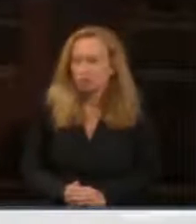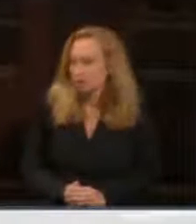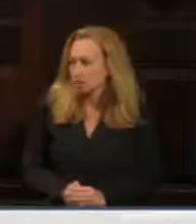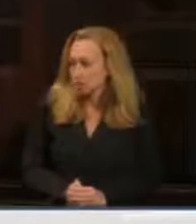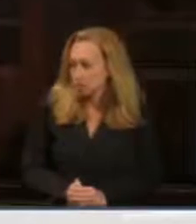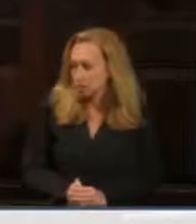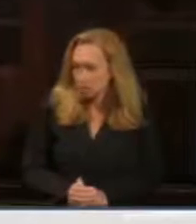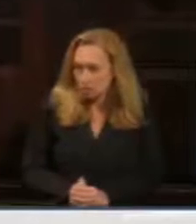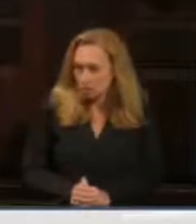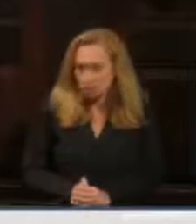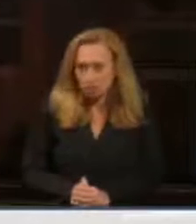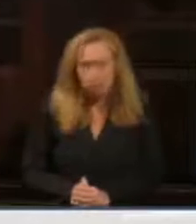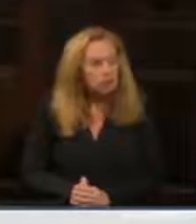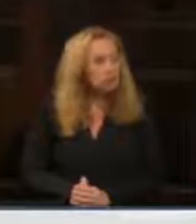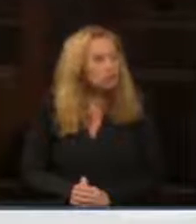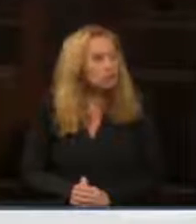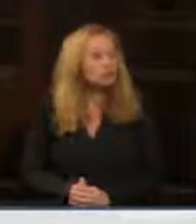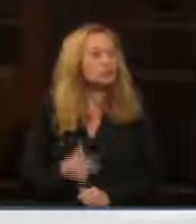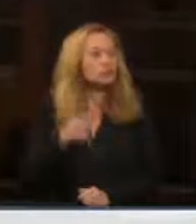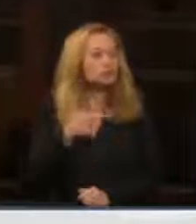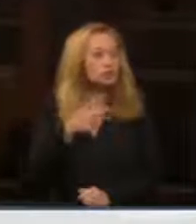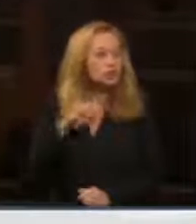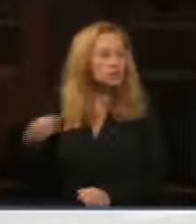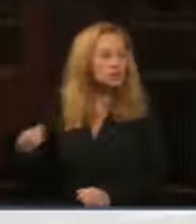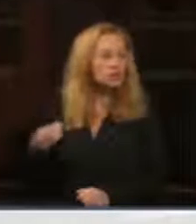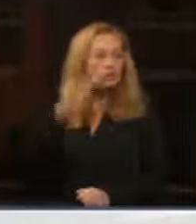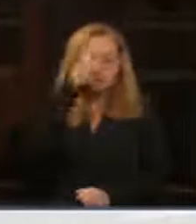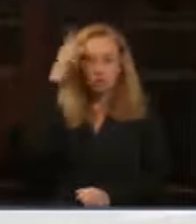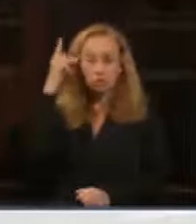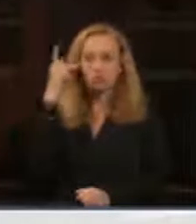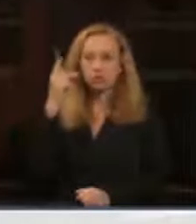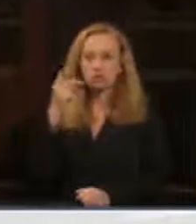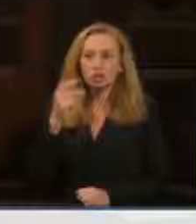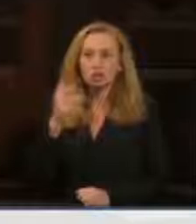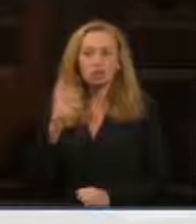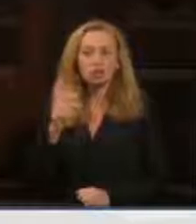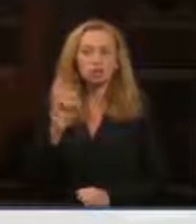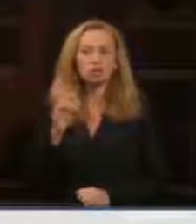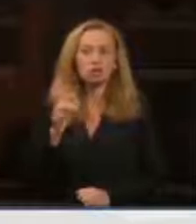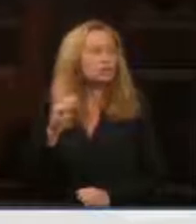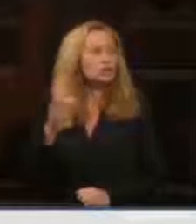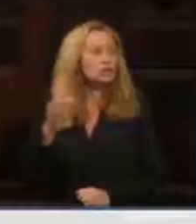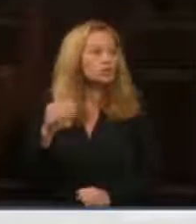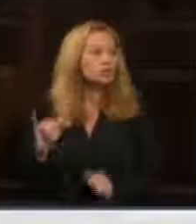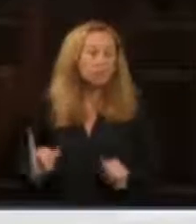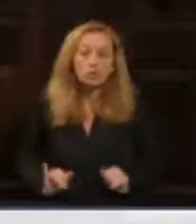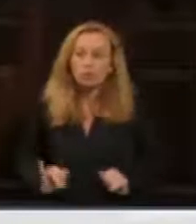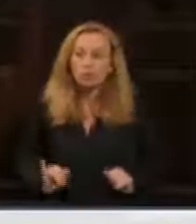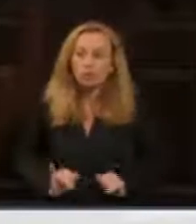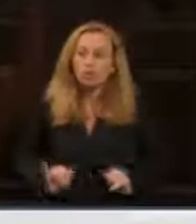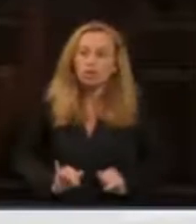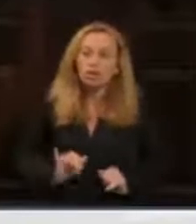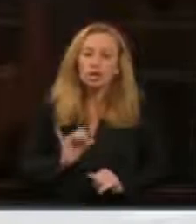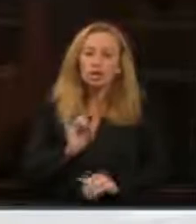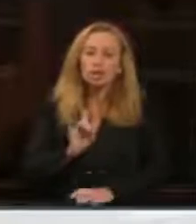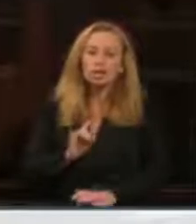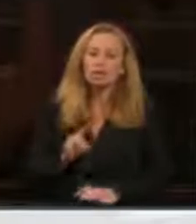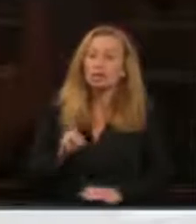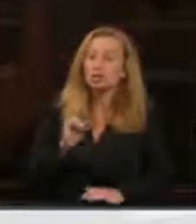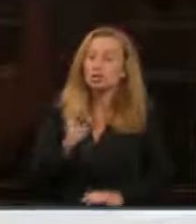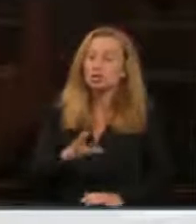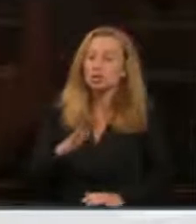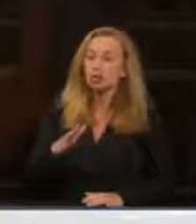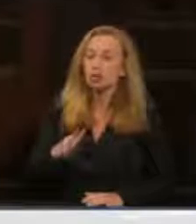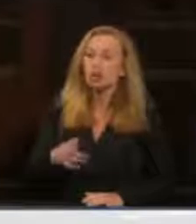foram mortas 69 pessoas e 200 pessoas ficaram feridas, no momento em que elas reivindicavam ter o passe livre